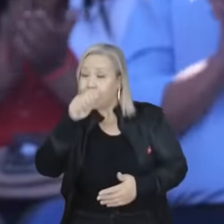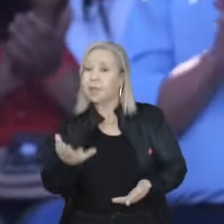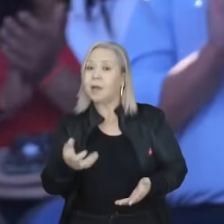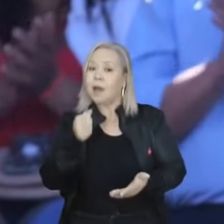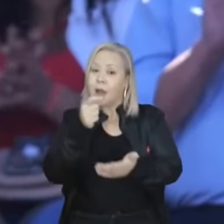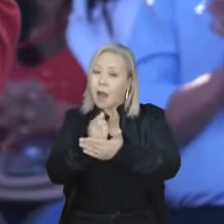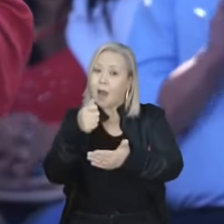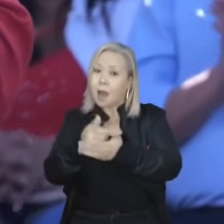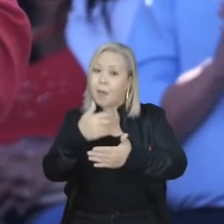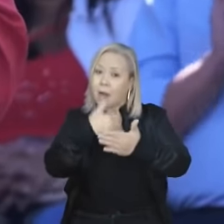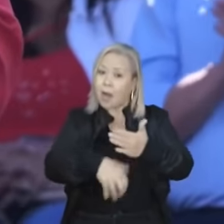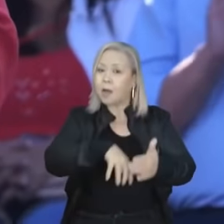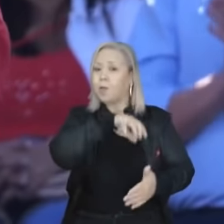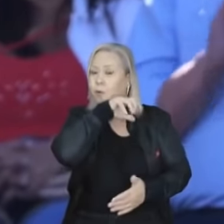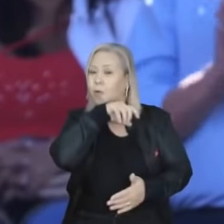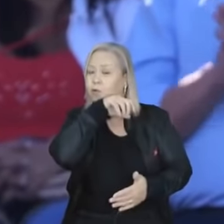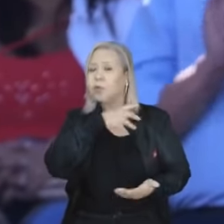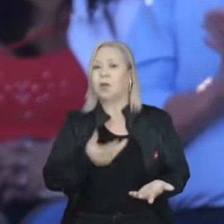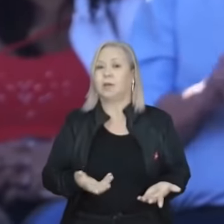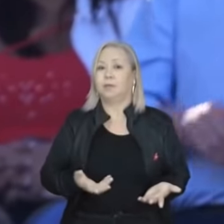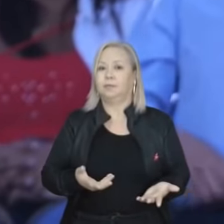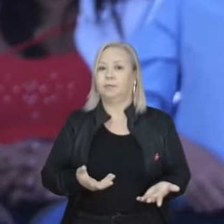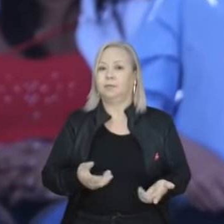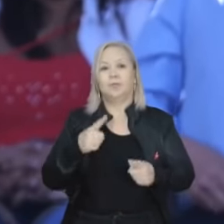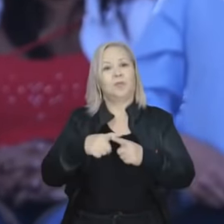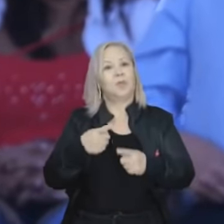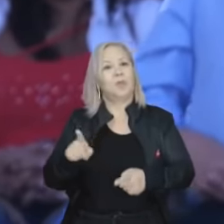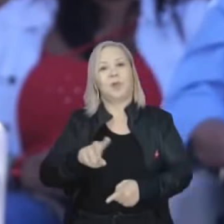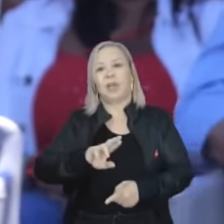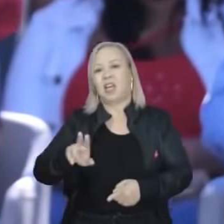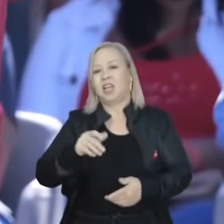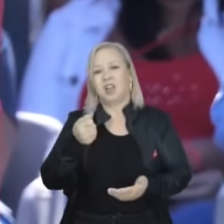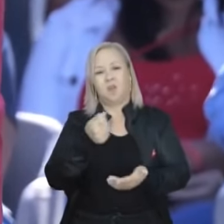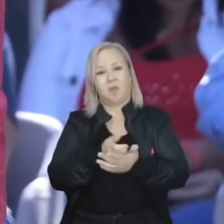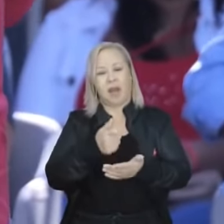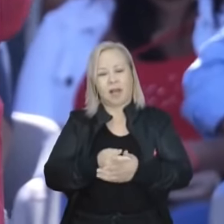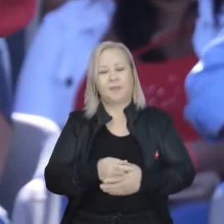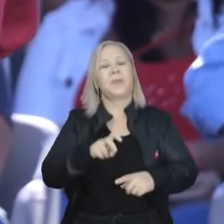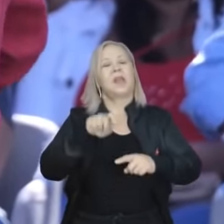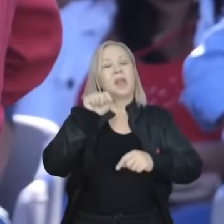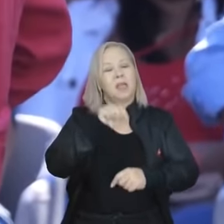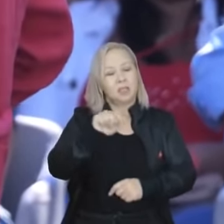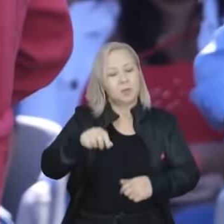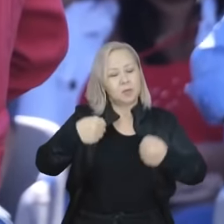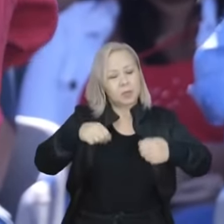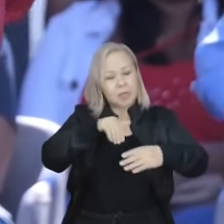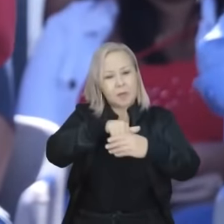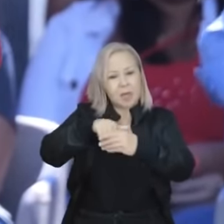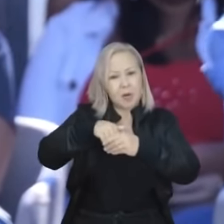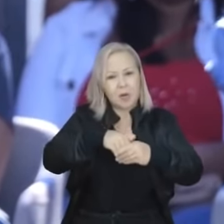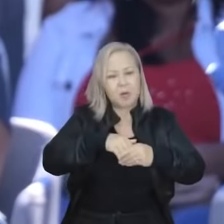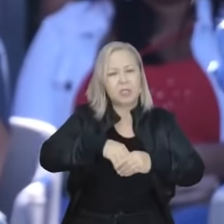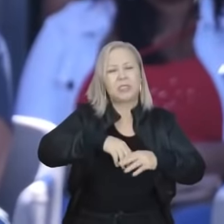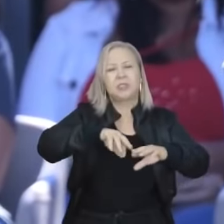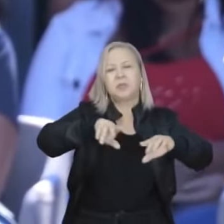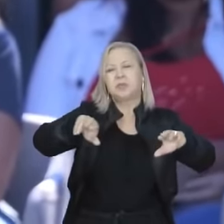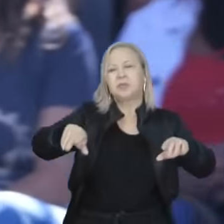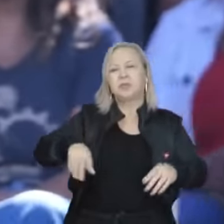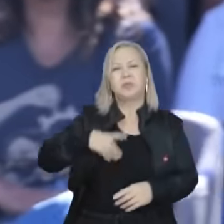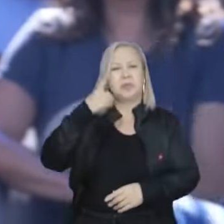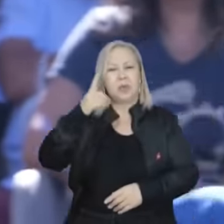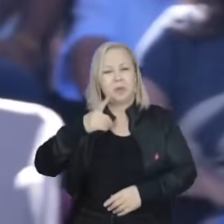dividendos, coisa que ele não paga. Para isso é que nós precisamos eleger muitos deputados, muitas